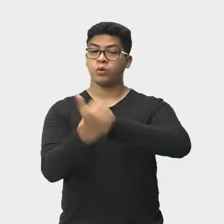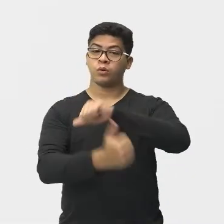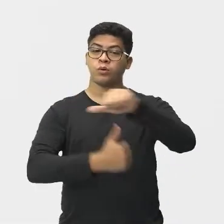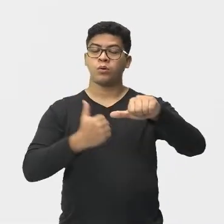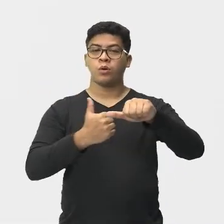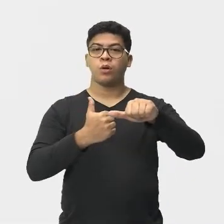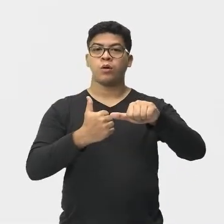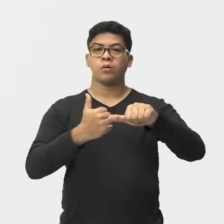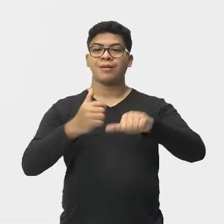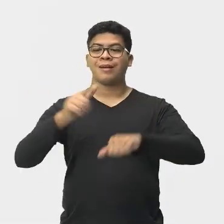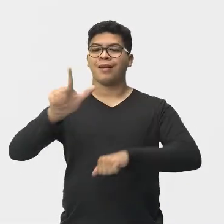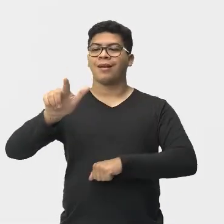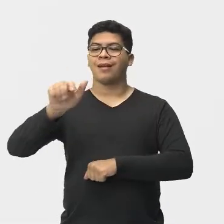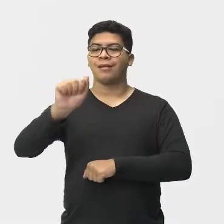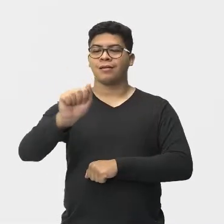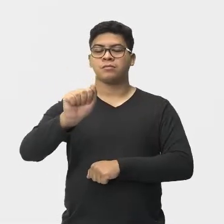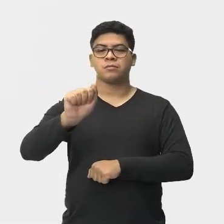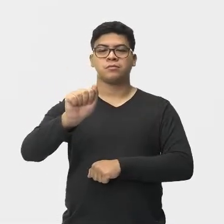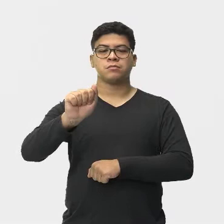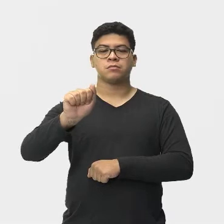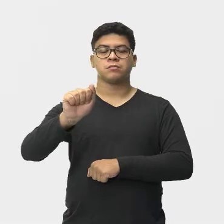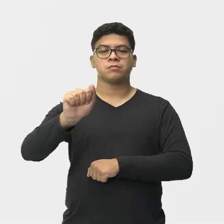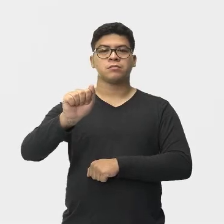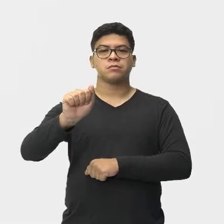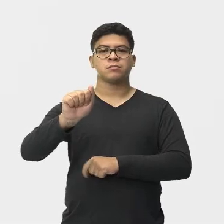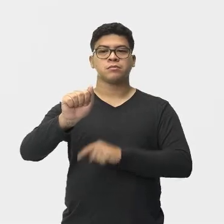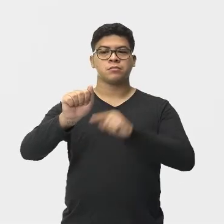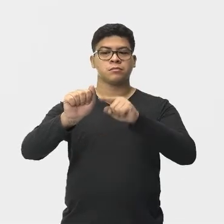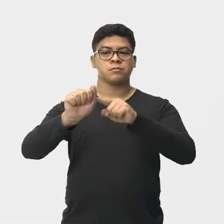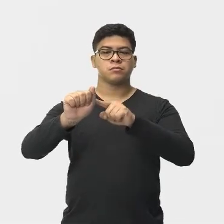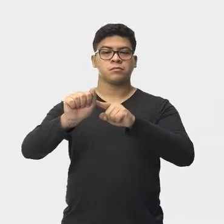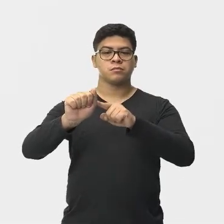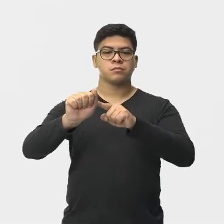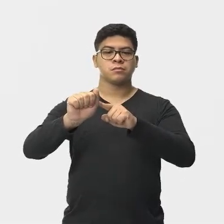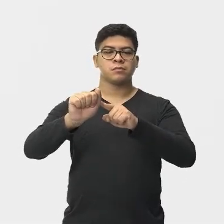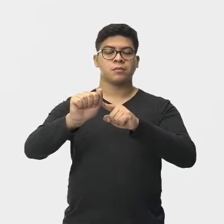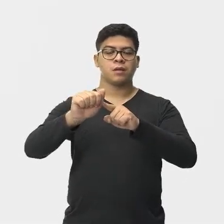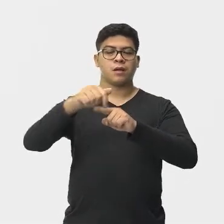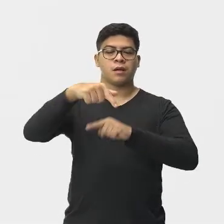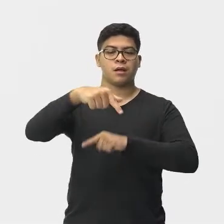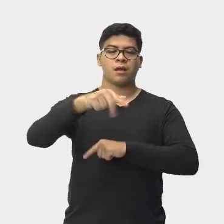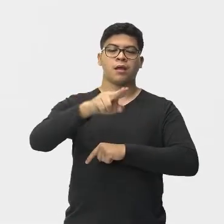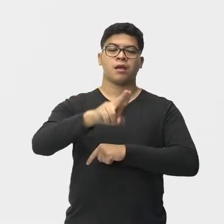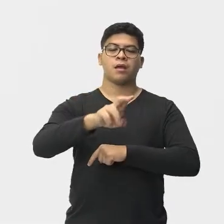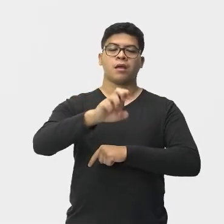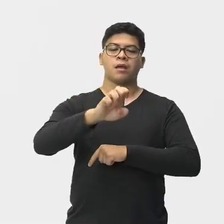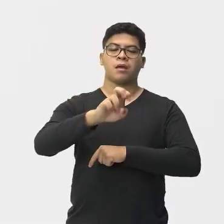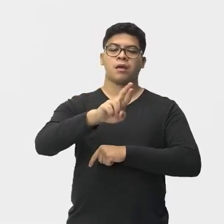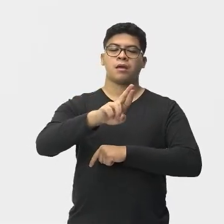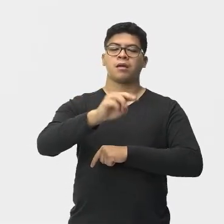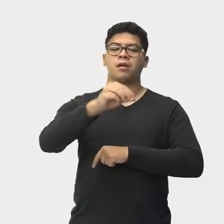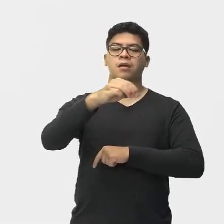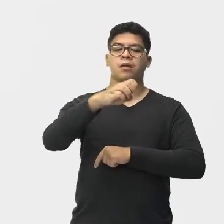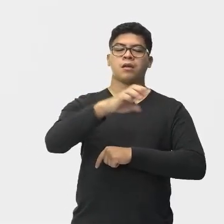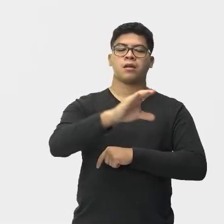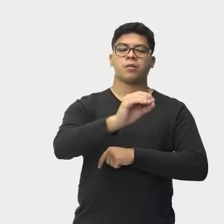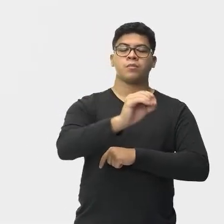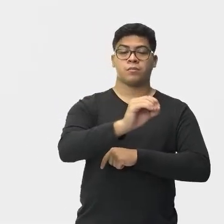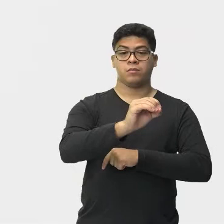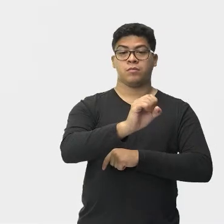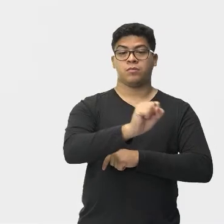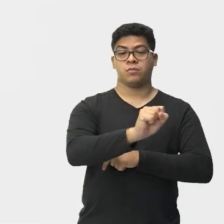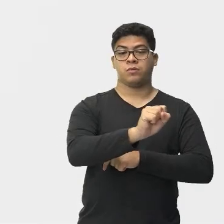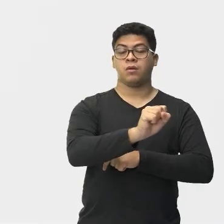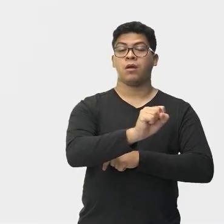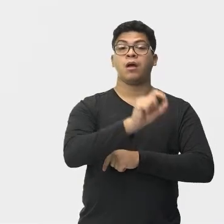pronome la. E aí ficaria la queremos. Porque eu estou me referindo a toda essa respostinha aqui.